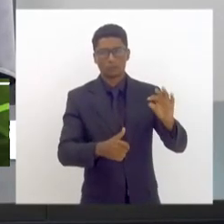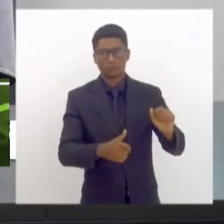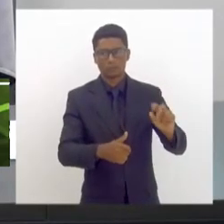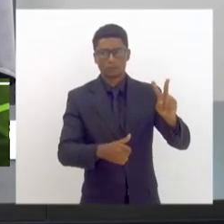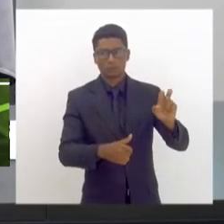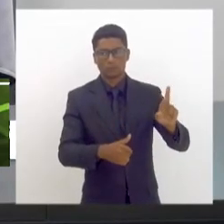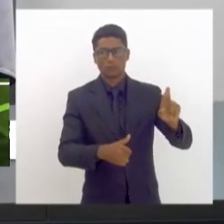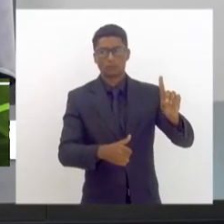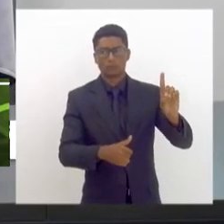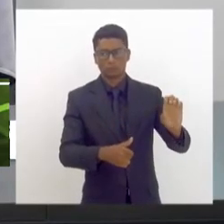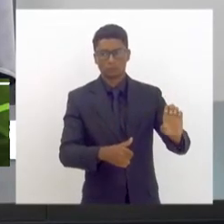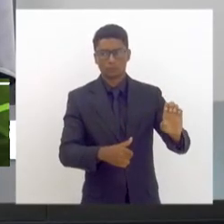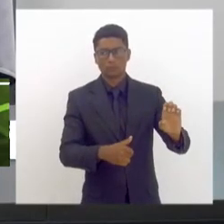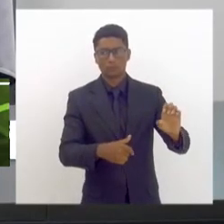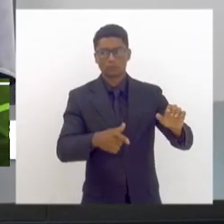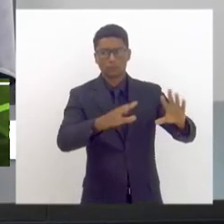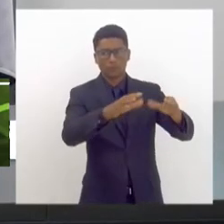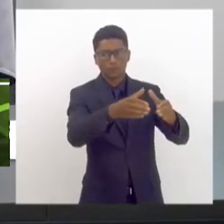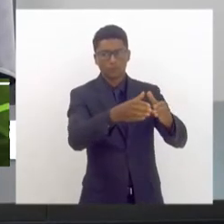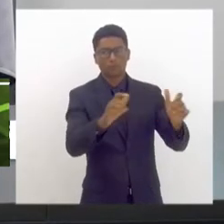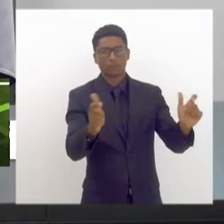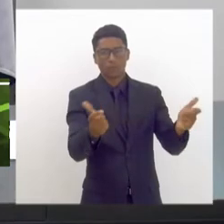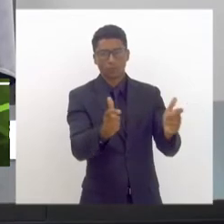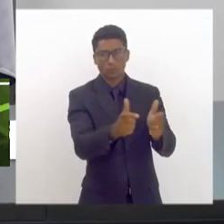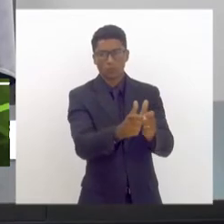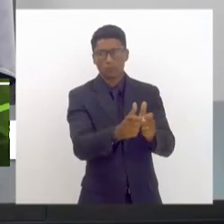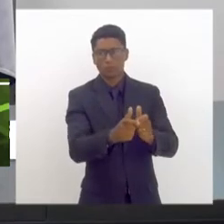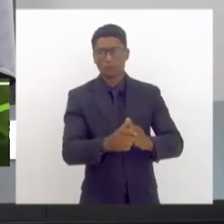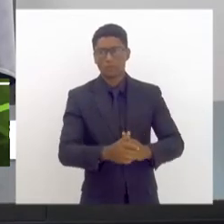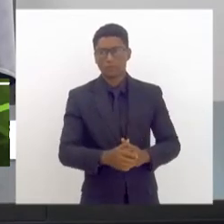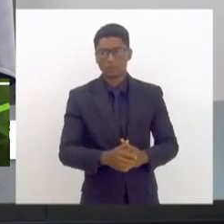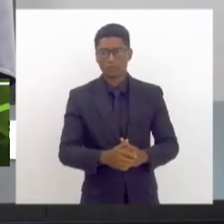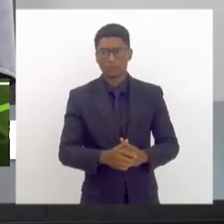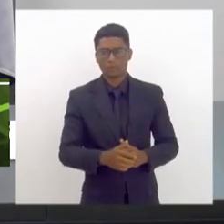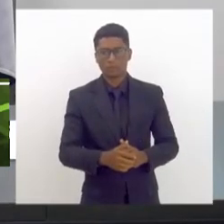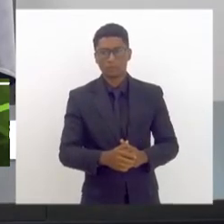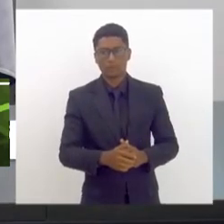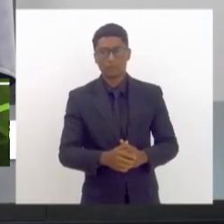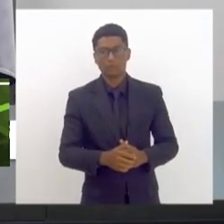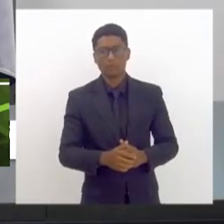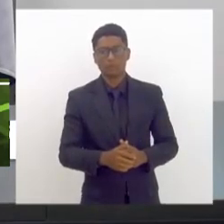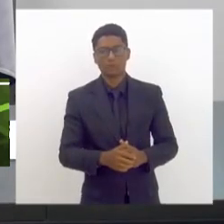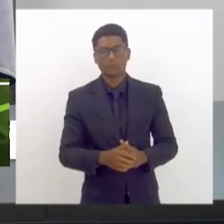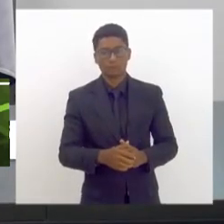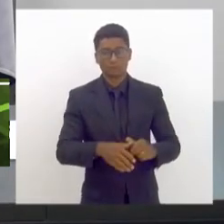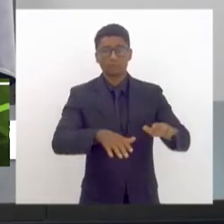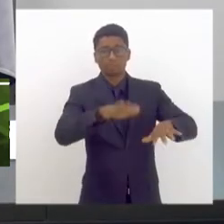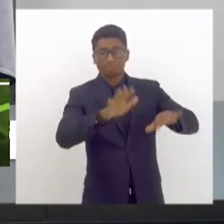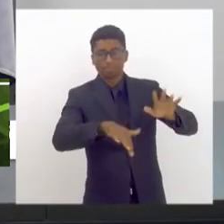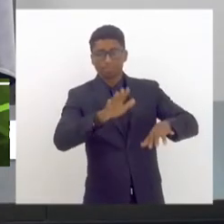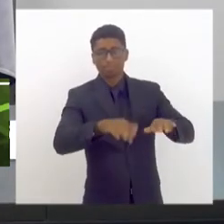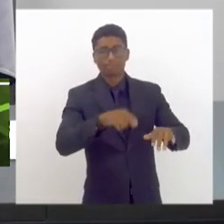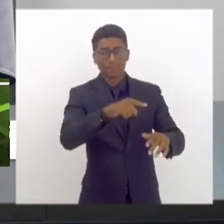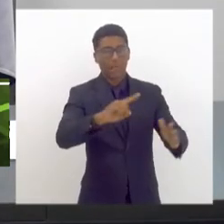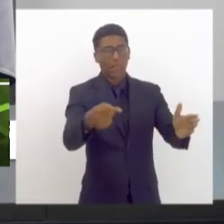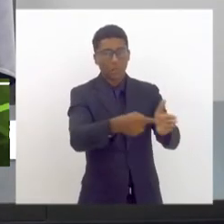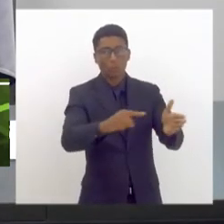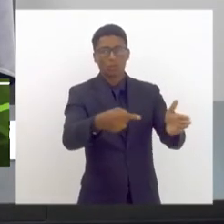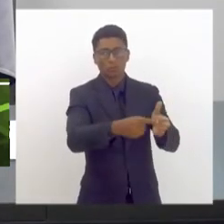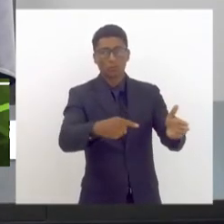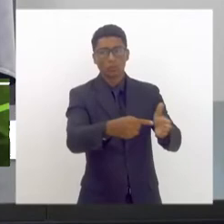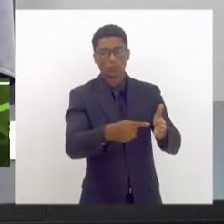com a equipe diminuta, e aí recebem, né, às vezes, né, denúncias, demandas, têm que fazer fiscalização e não conseguem